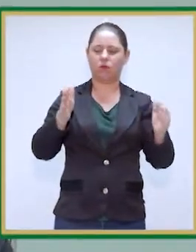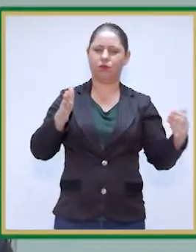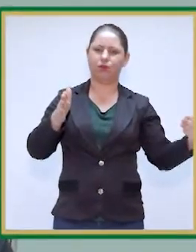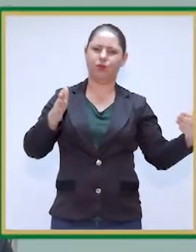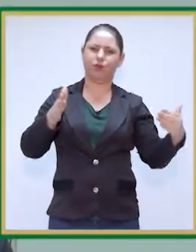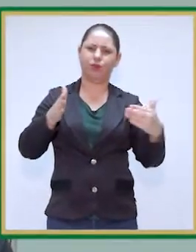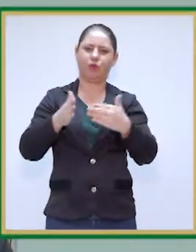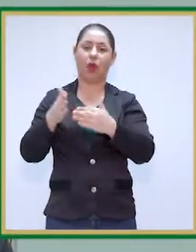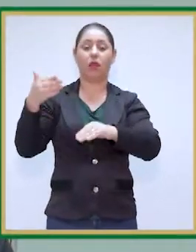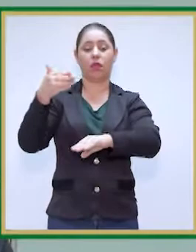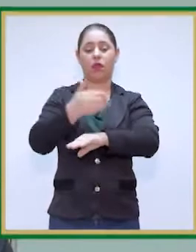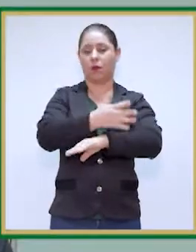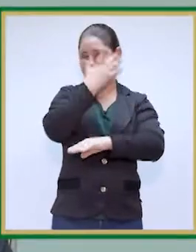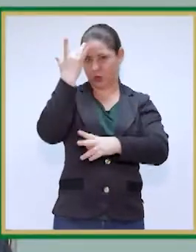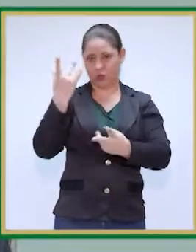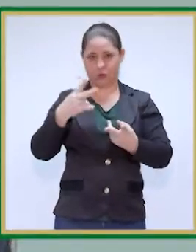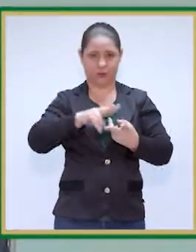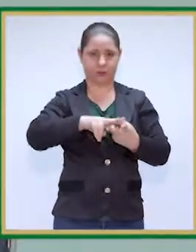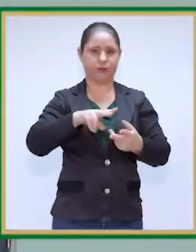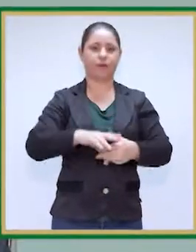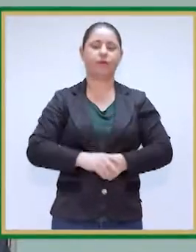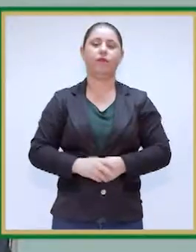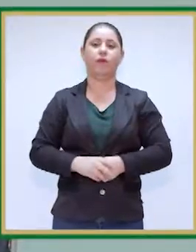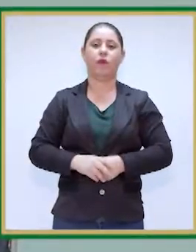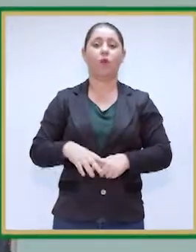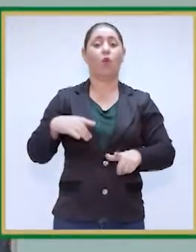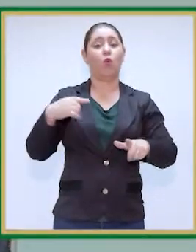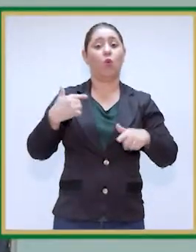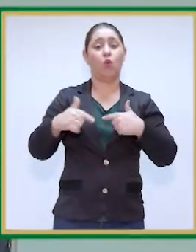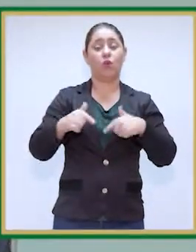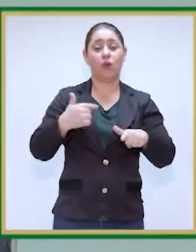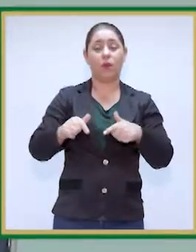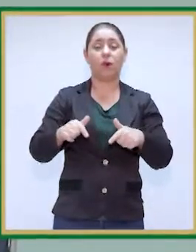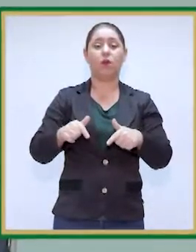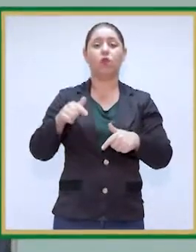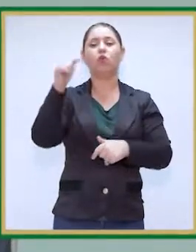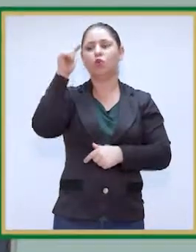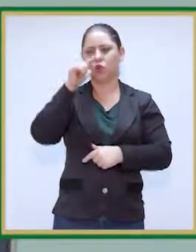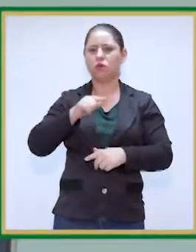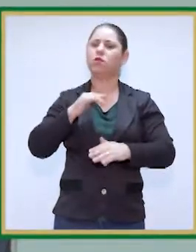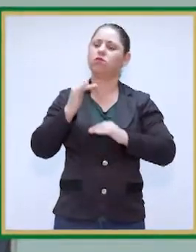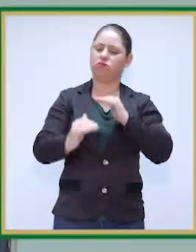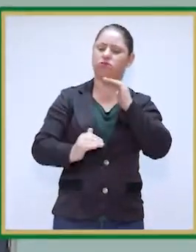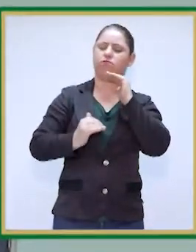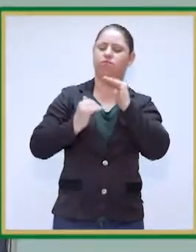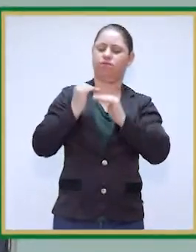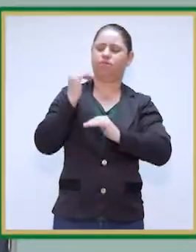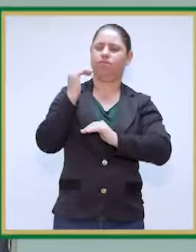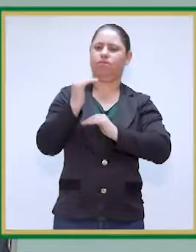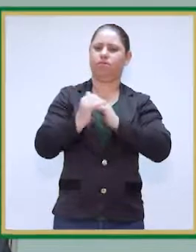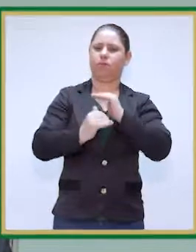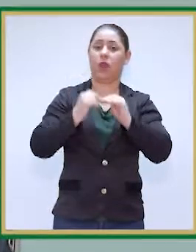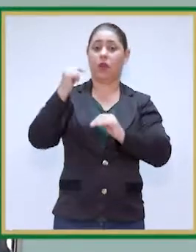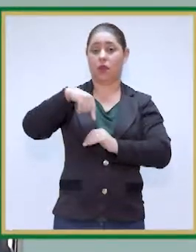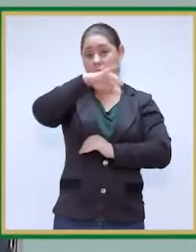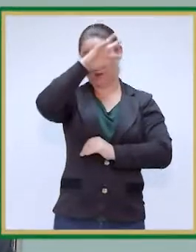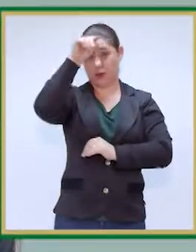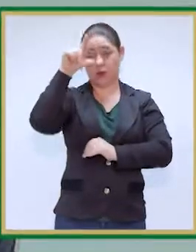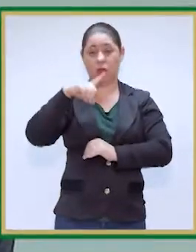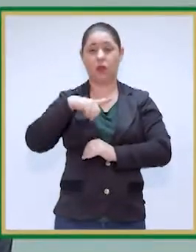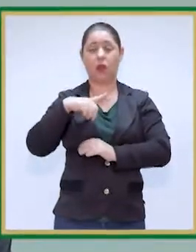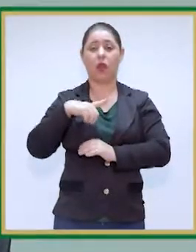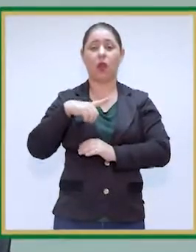de pessoas em presídio. Então, o nosso trabalho, a gente conseguiu desenvolver. E em Mato Grosso do Sul, a gente tem uma